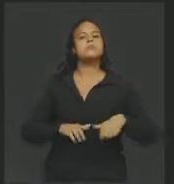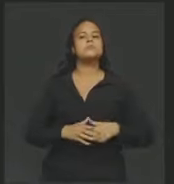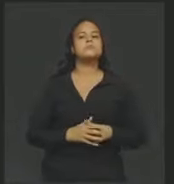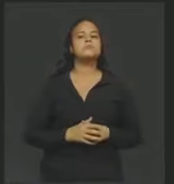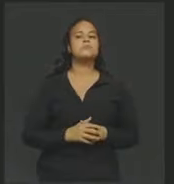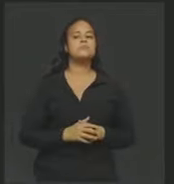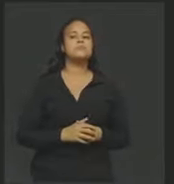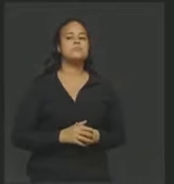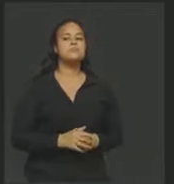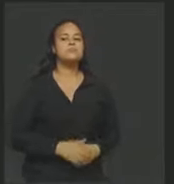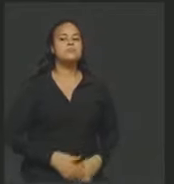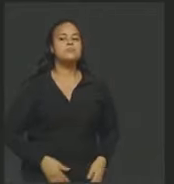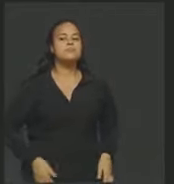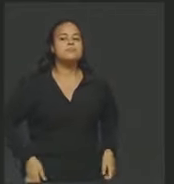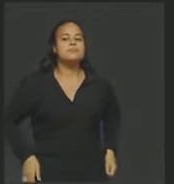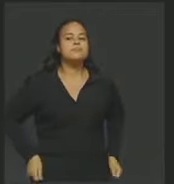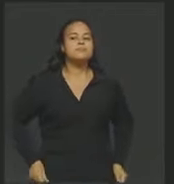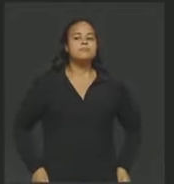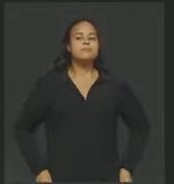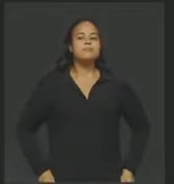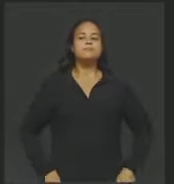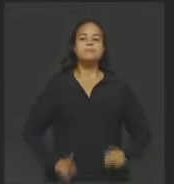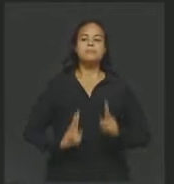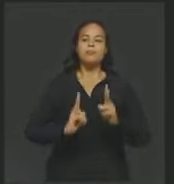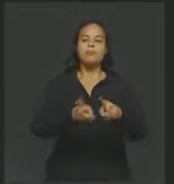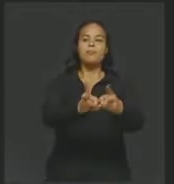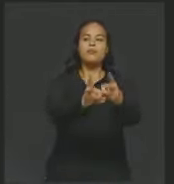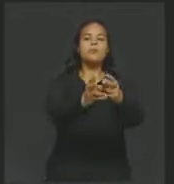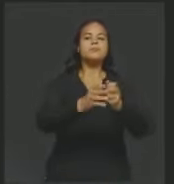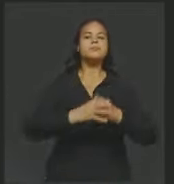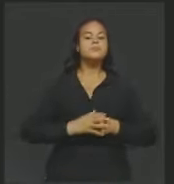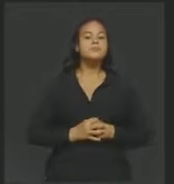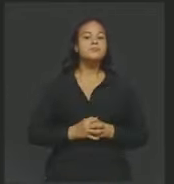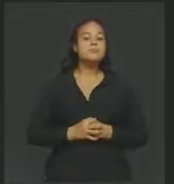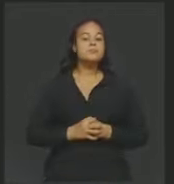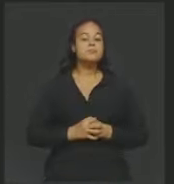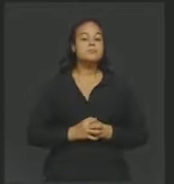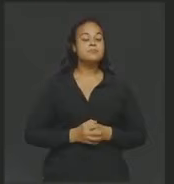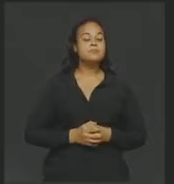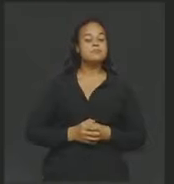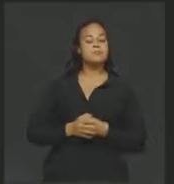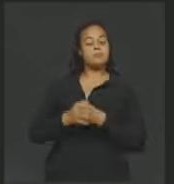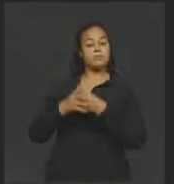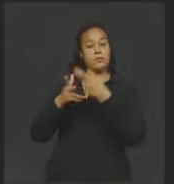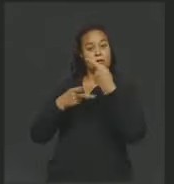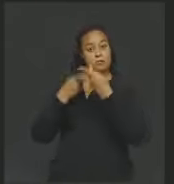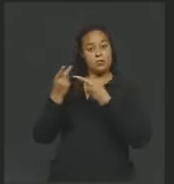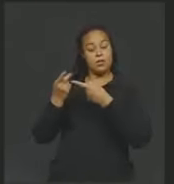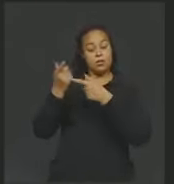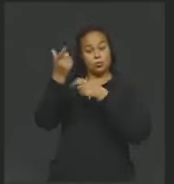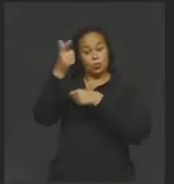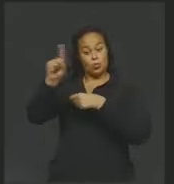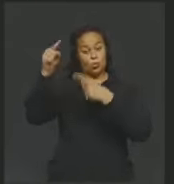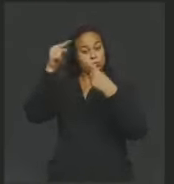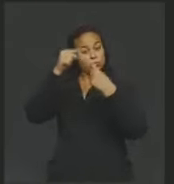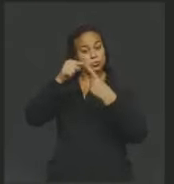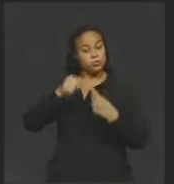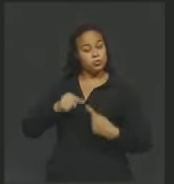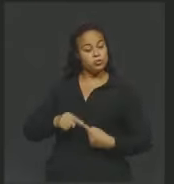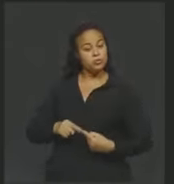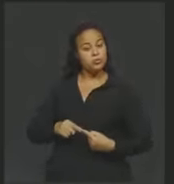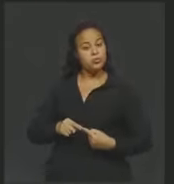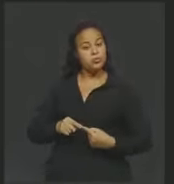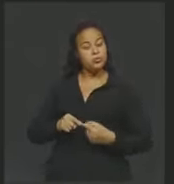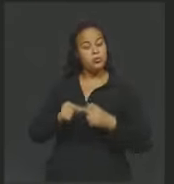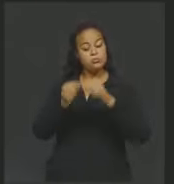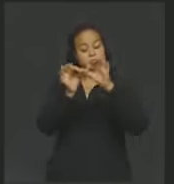continuando então, depois de falar de alavancas na aula anterior, nós agora vamos falar de um outro tipo de máquina simples, que é o plano